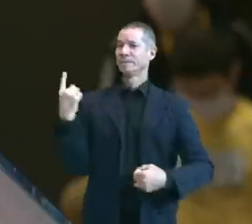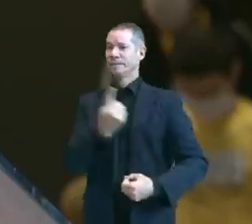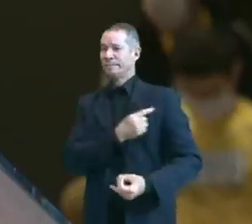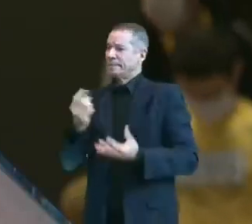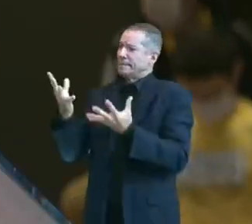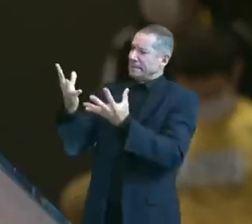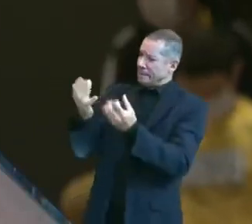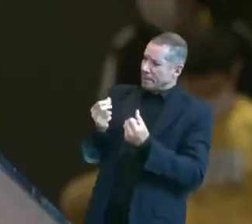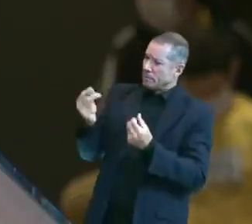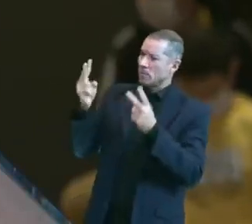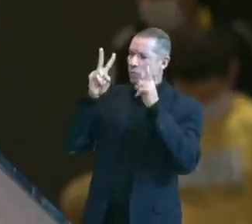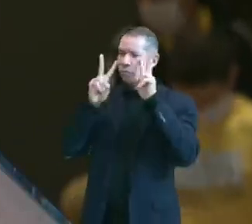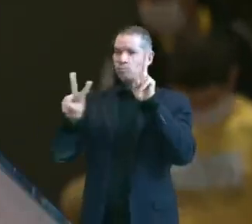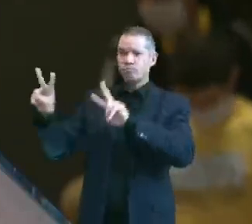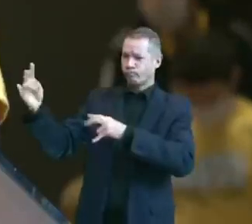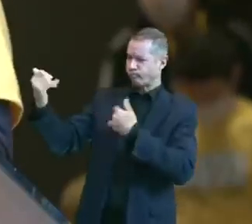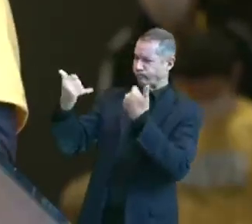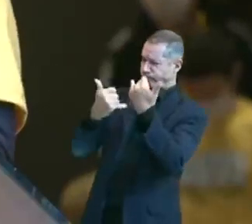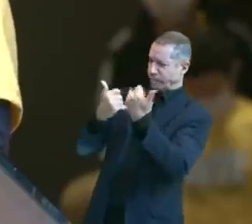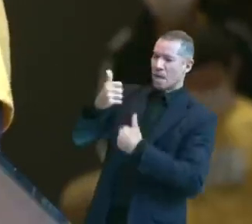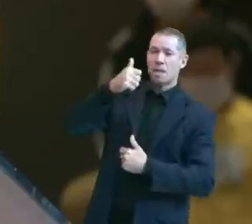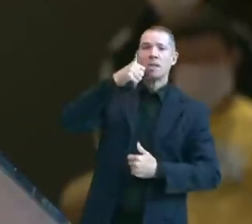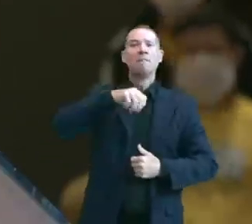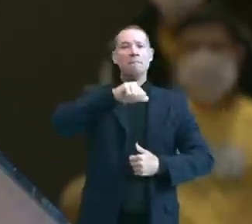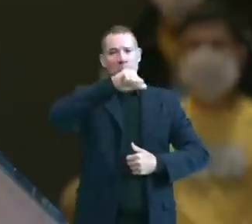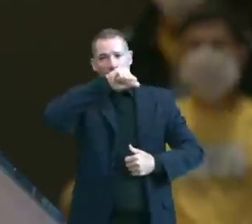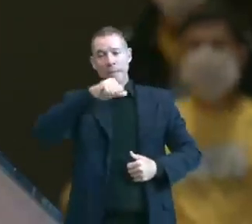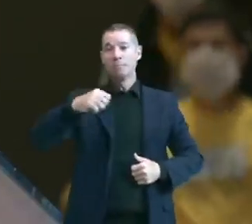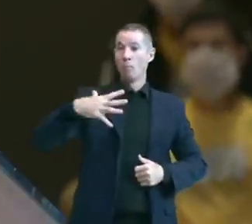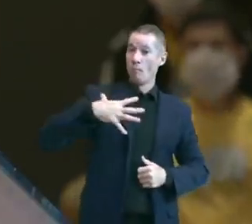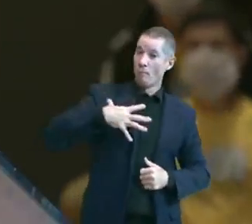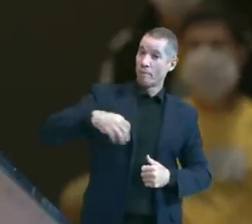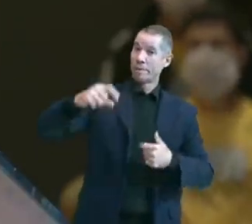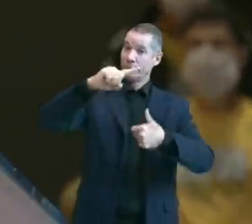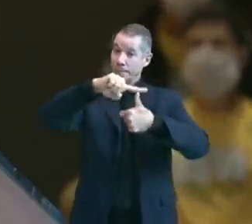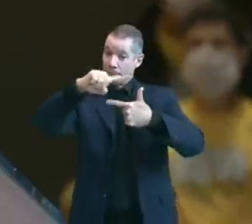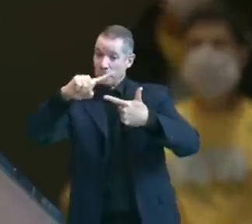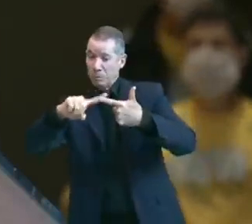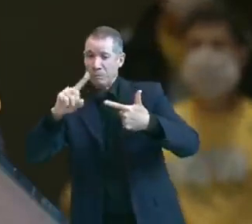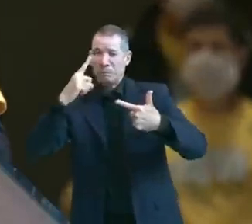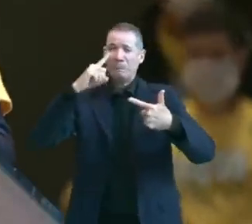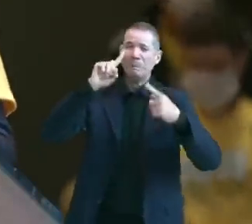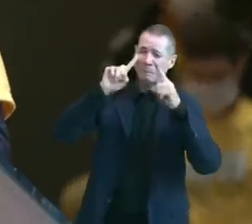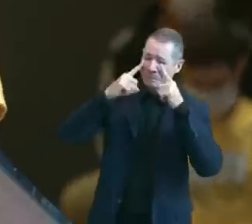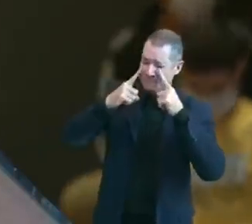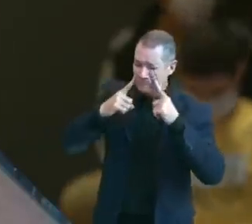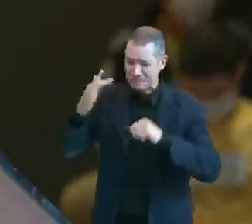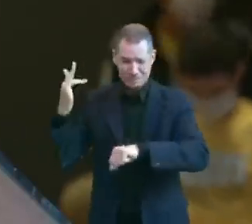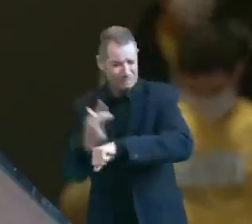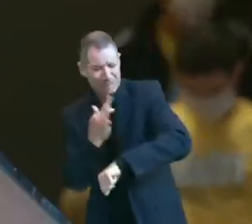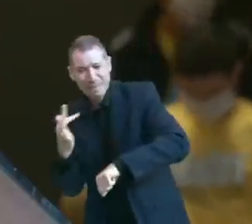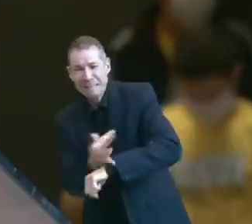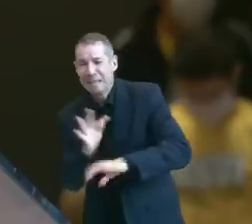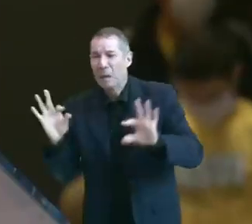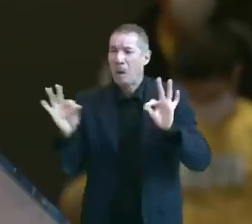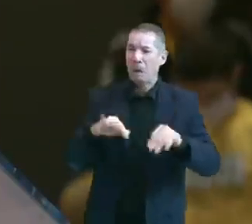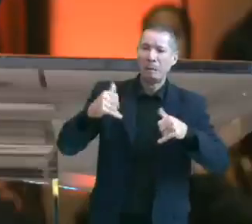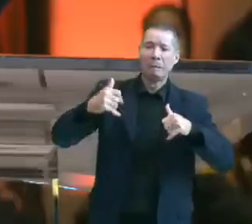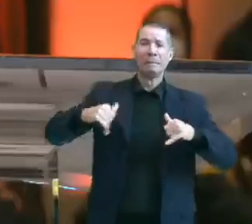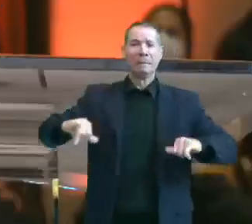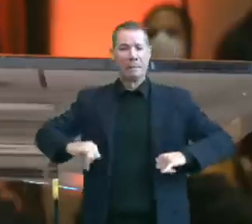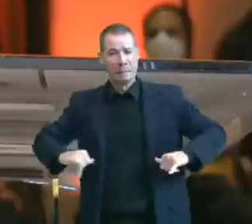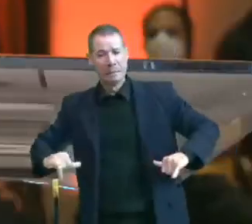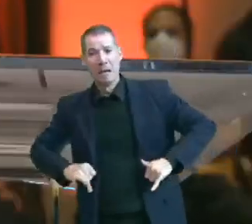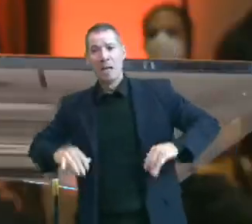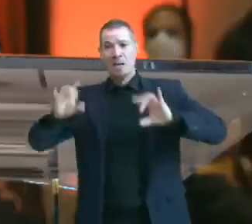recebemos muito depoimento de mães, de filhos que estão chorando, que não aguentam, que